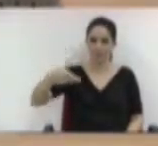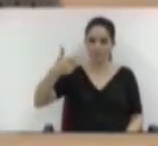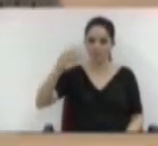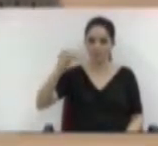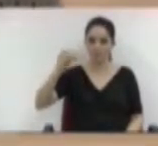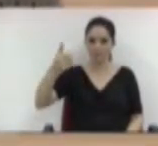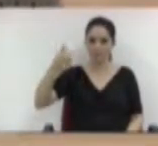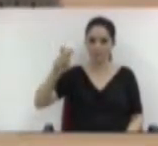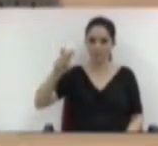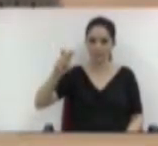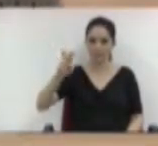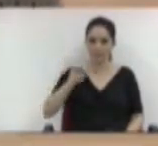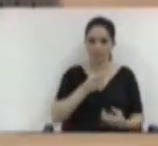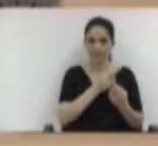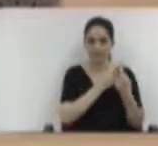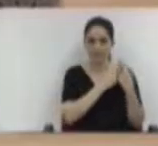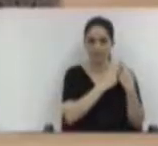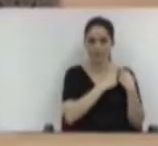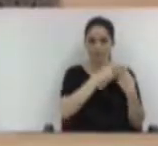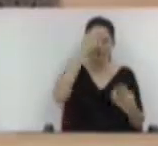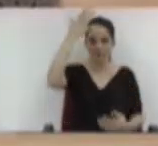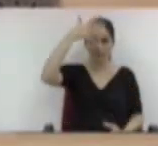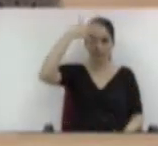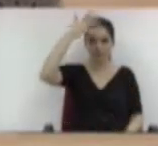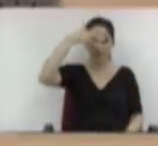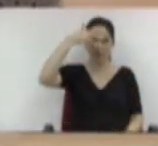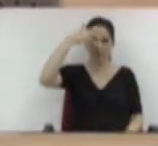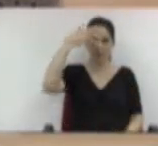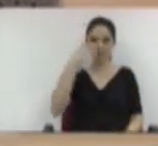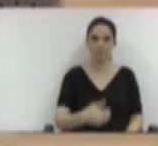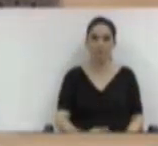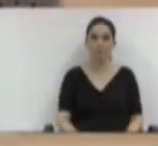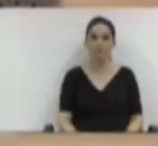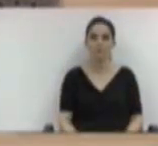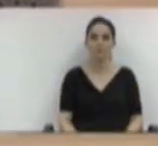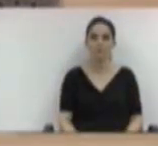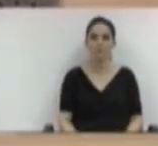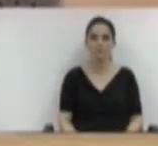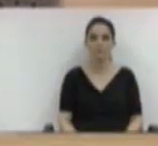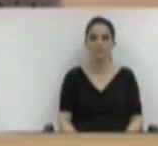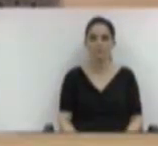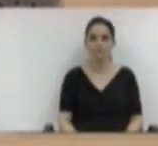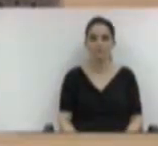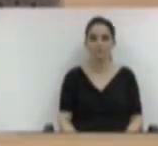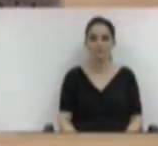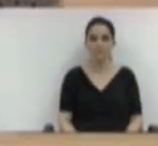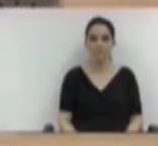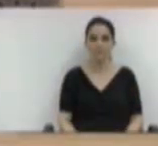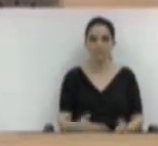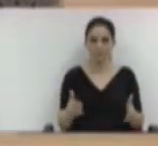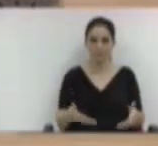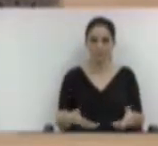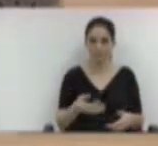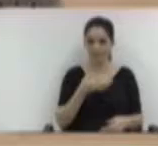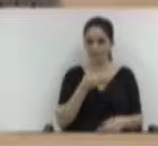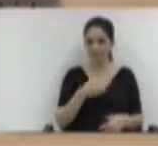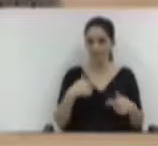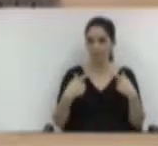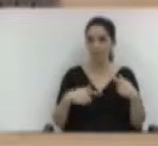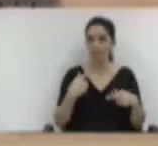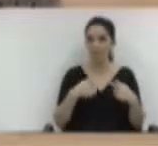903/2015, autora vereadora Érica Tanque. O requerimento 903 está em